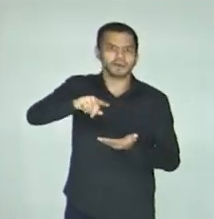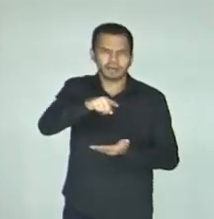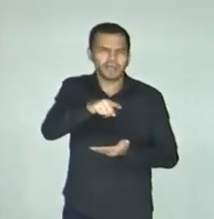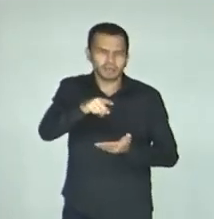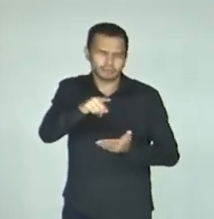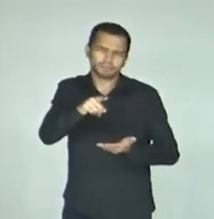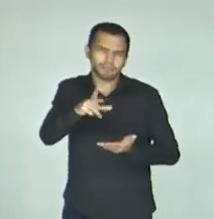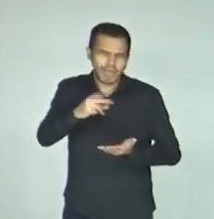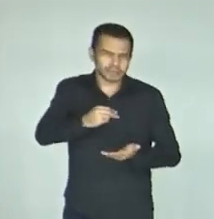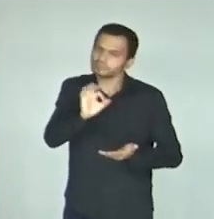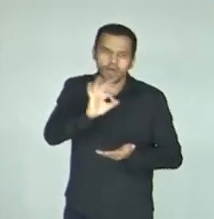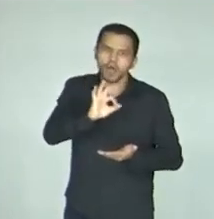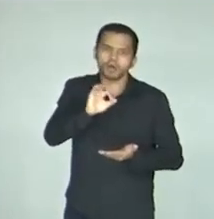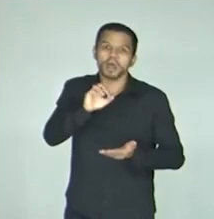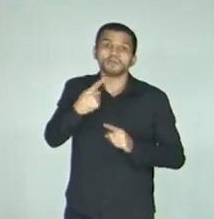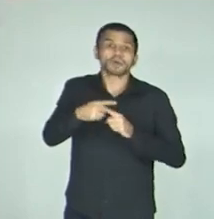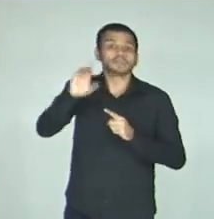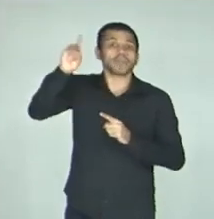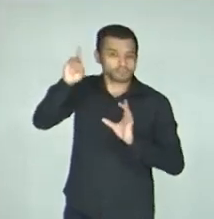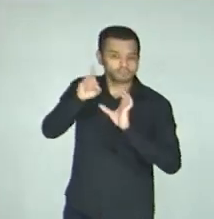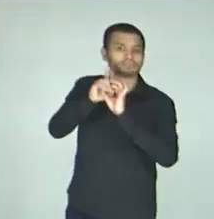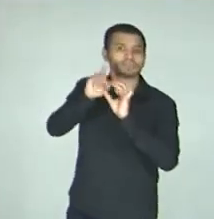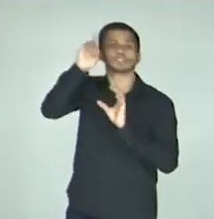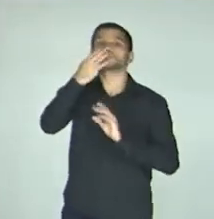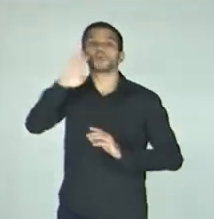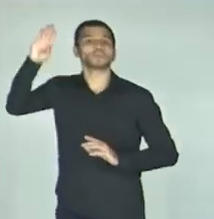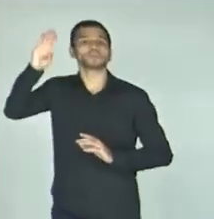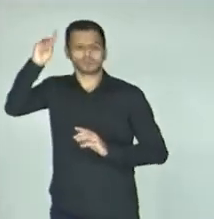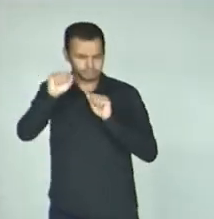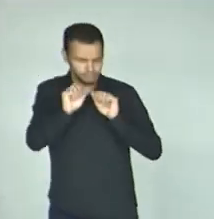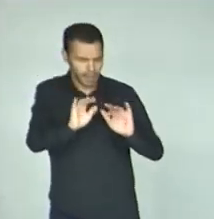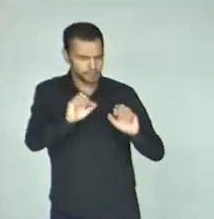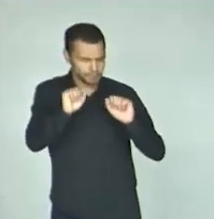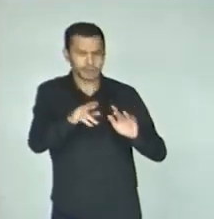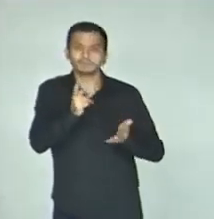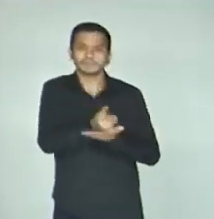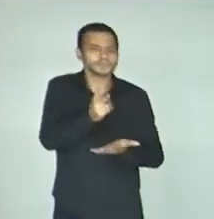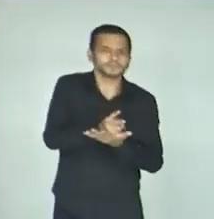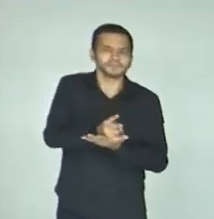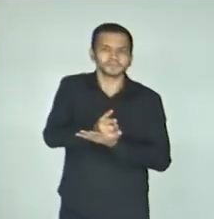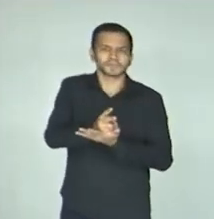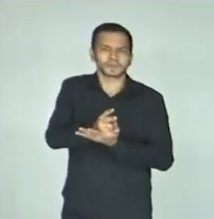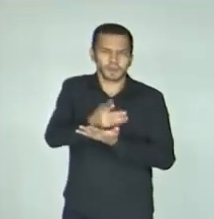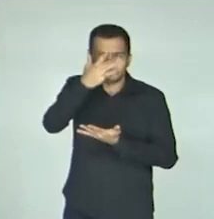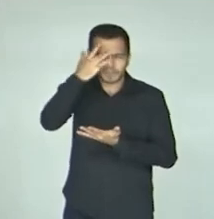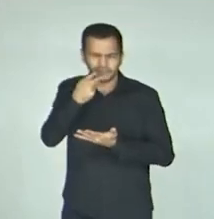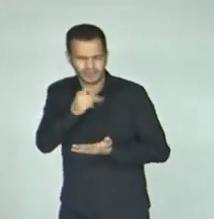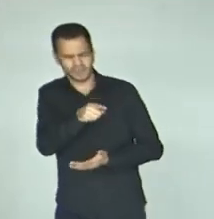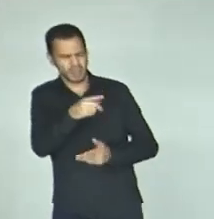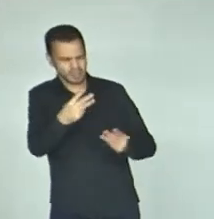é mérito de Deus é porque ele prometeu ele cumpriu qualquer um dia que esse povo você já dizimado